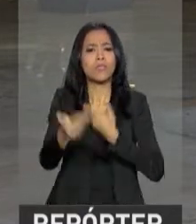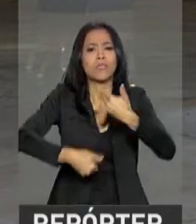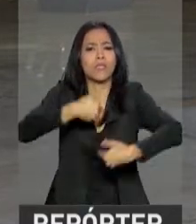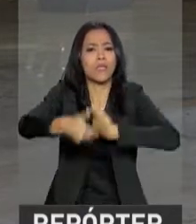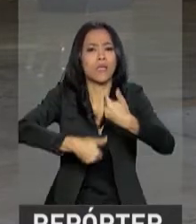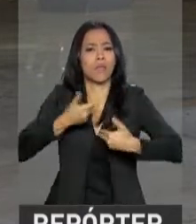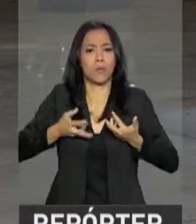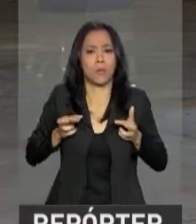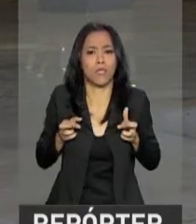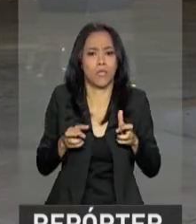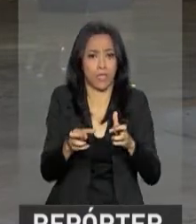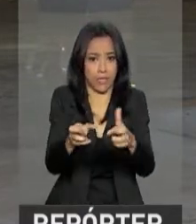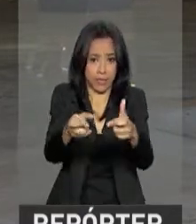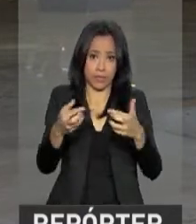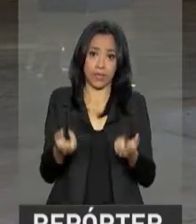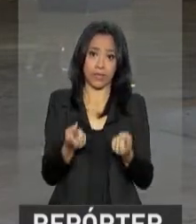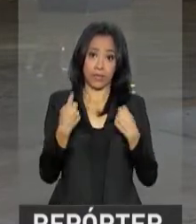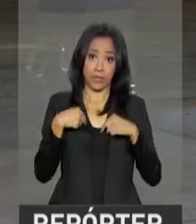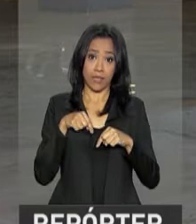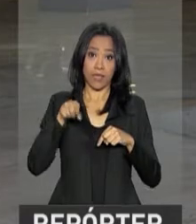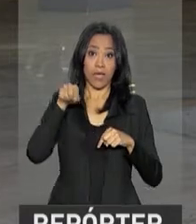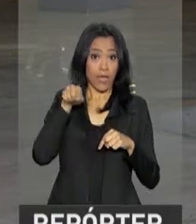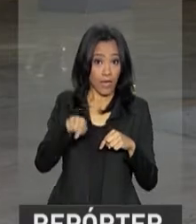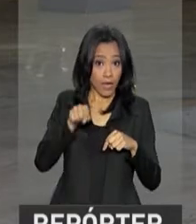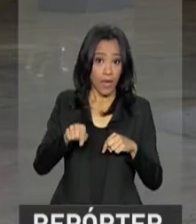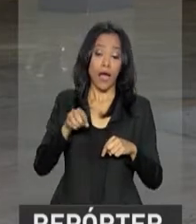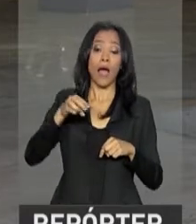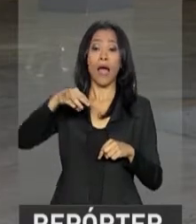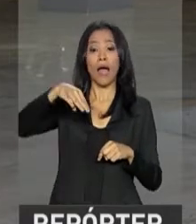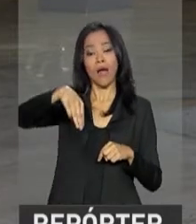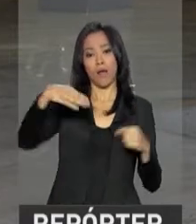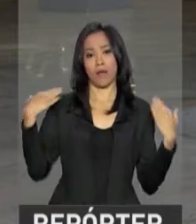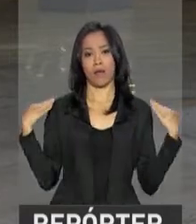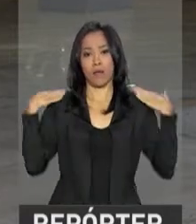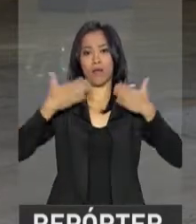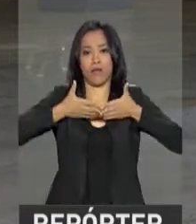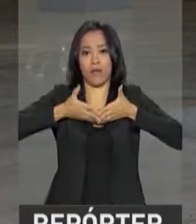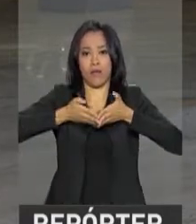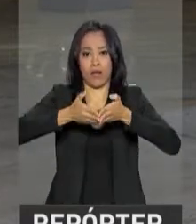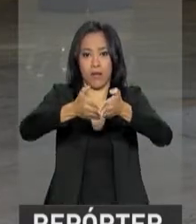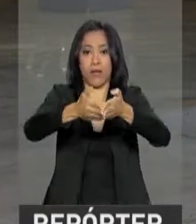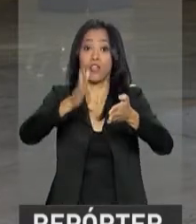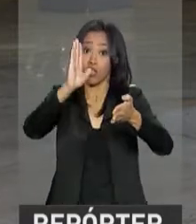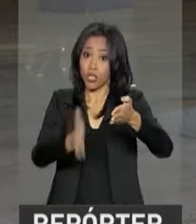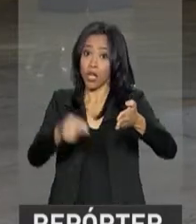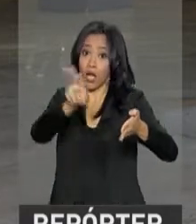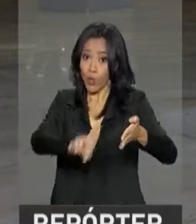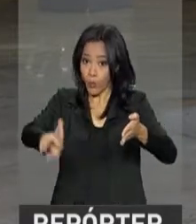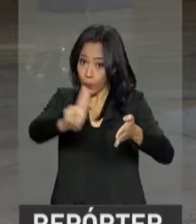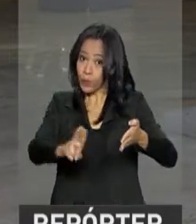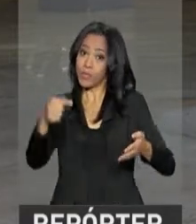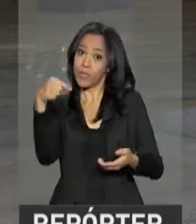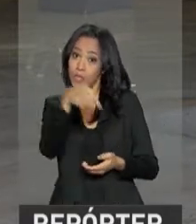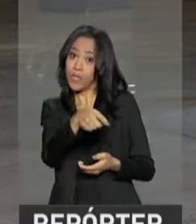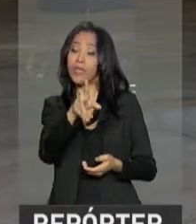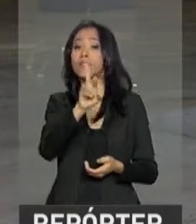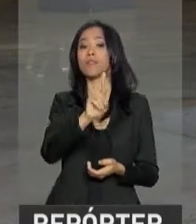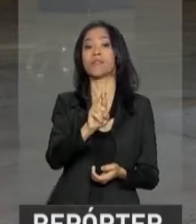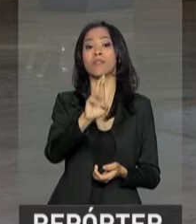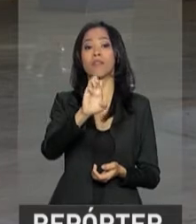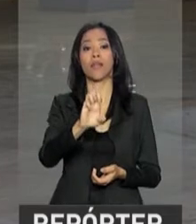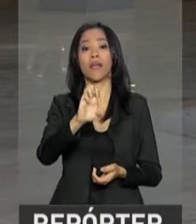marinha do brasil já utiliza já trabalha com ultra centrífugos de última geração que são